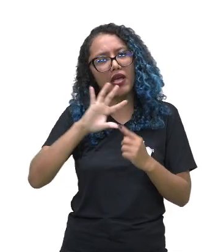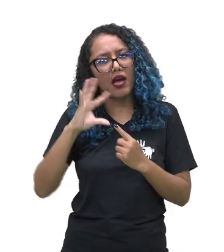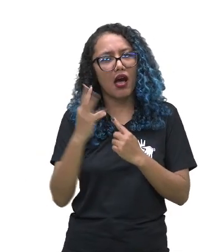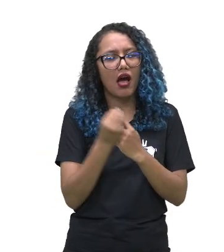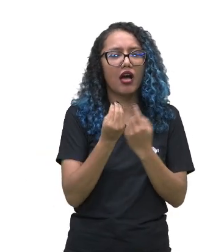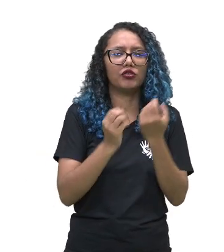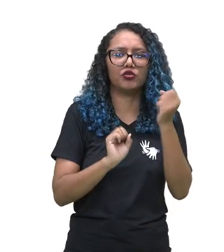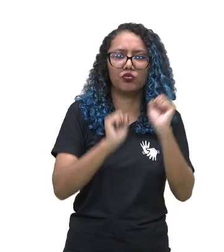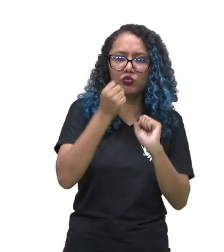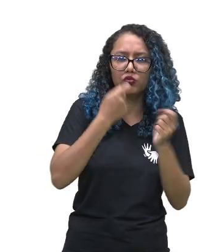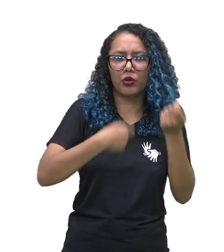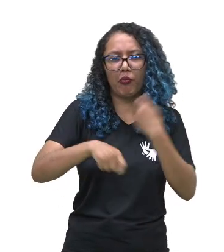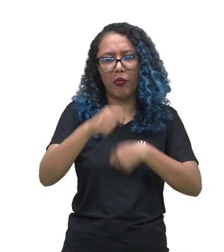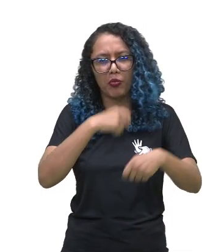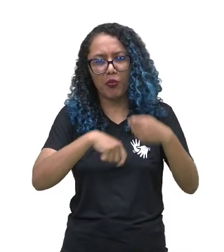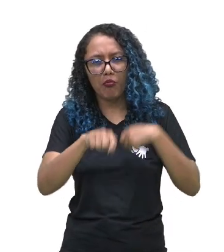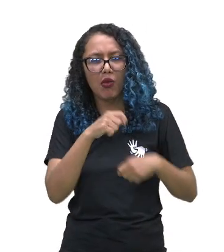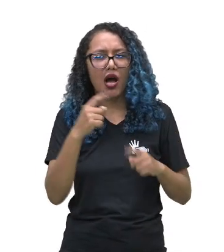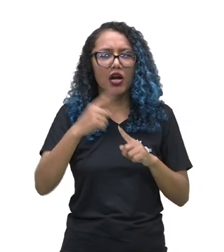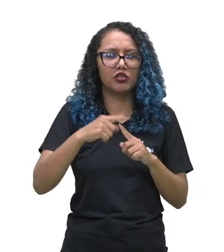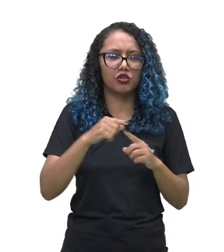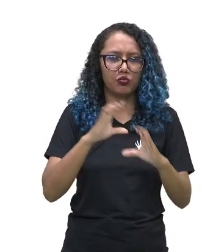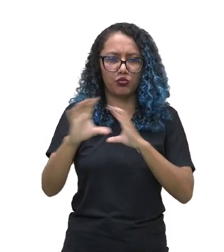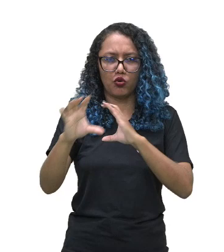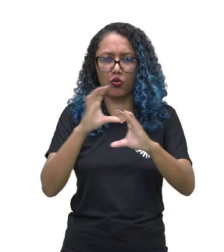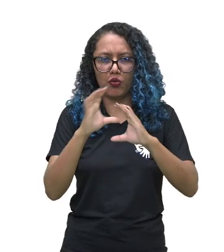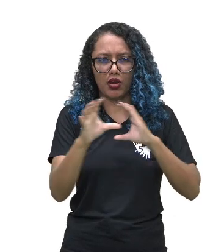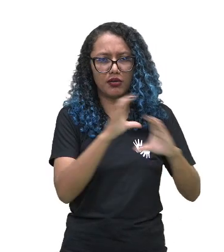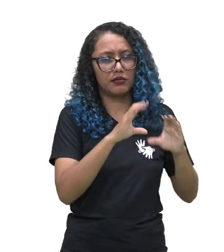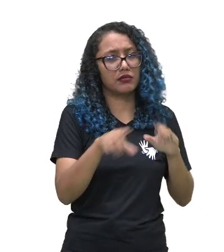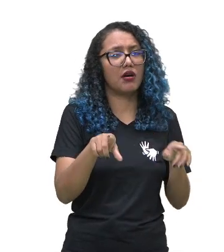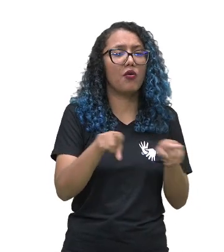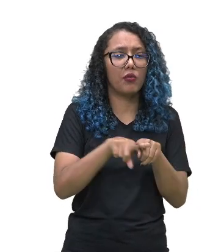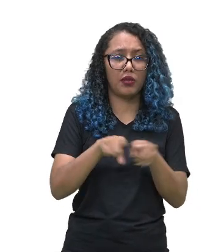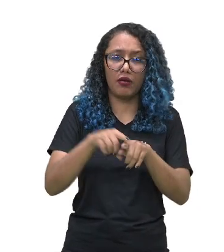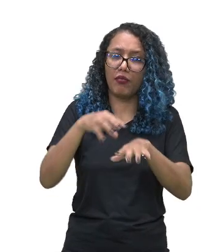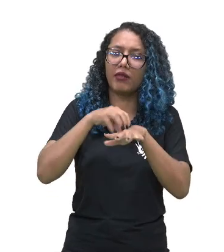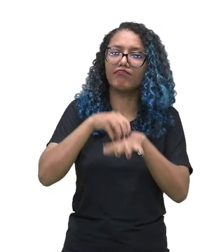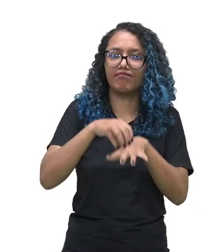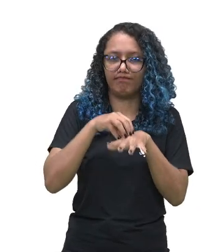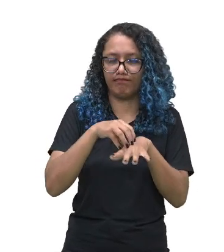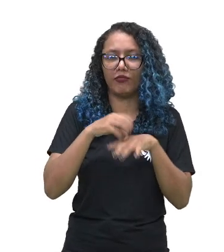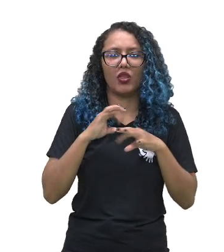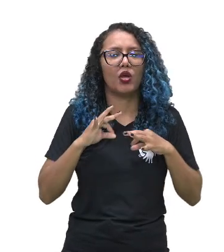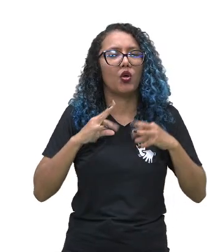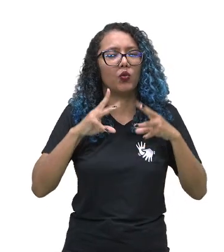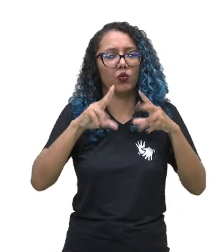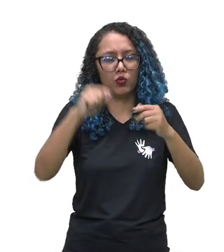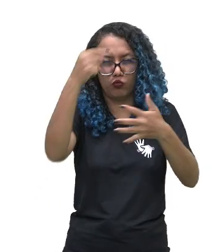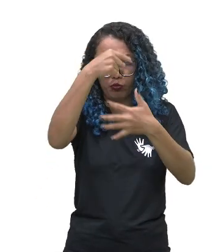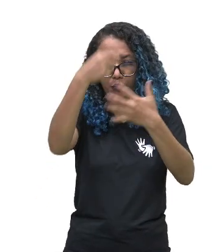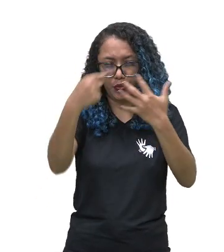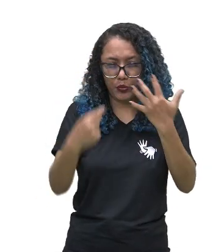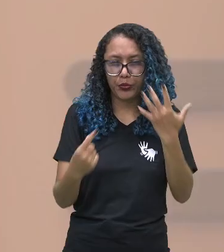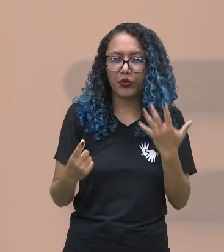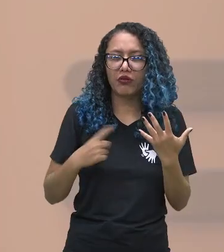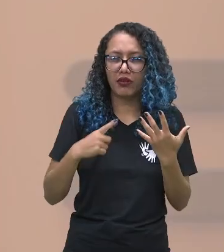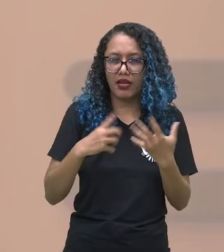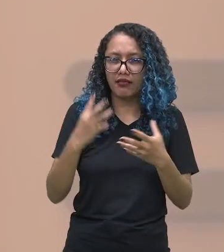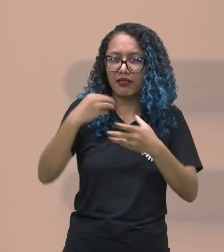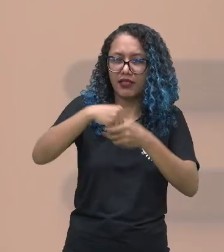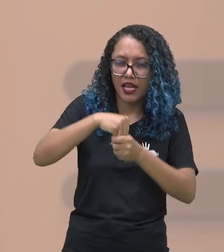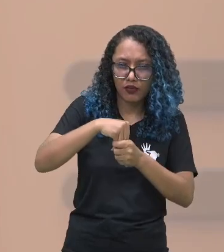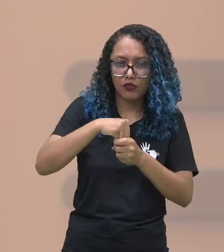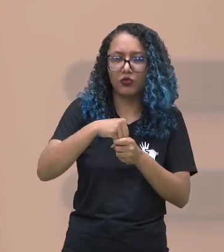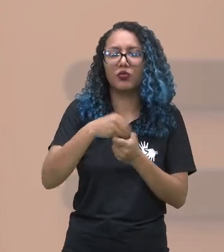comércio, vias de comunicação e de transporte. Tudo isso ele vai falar na segunda parte do livro, que